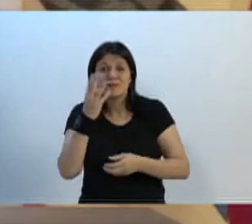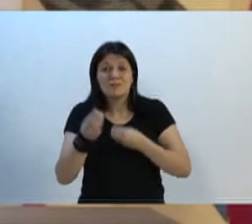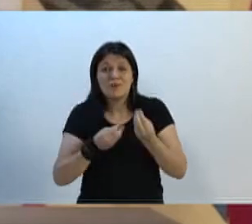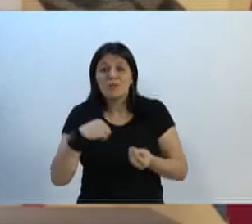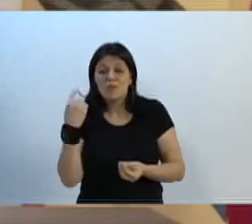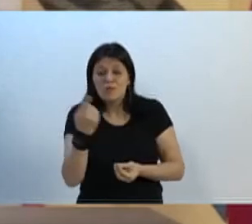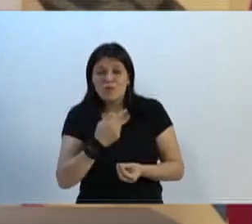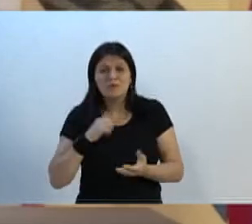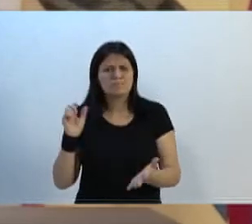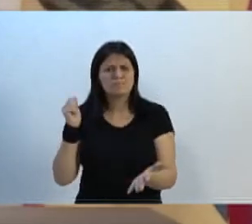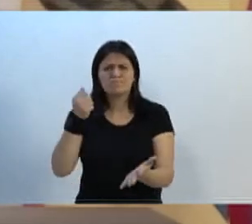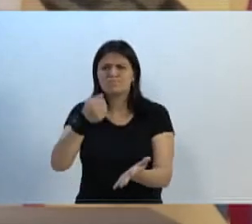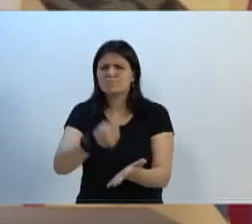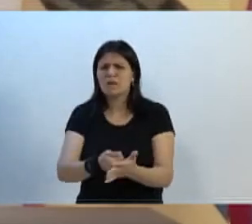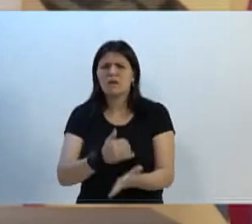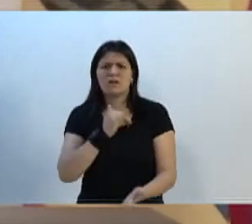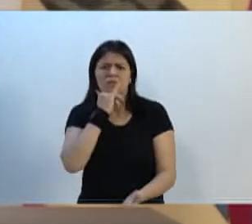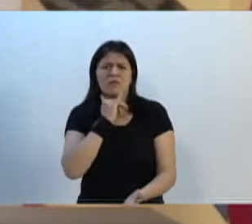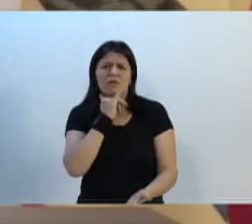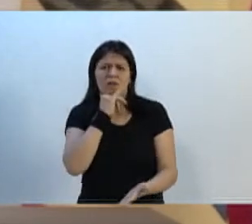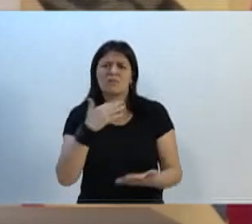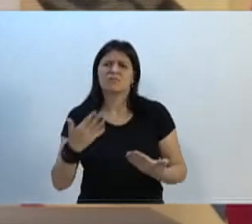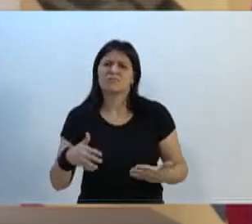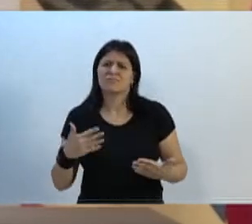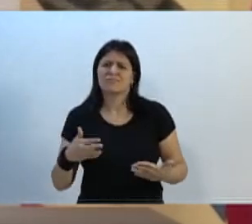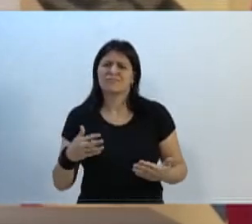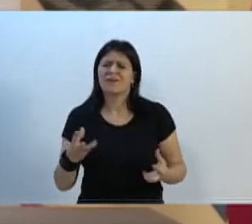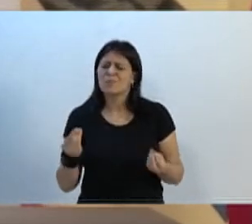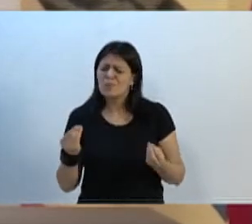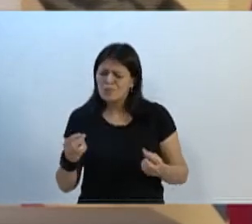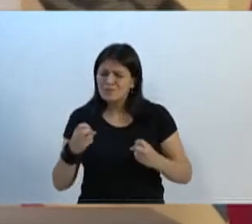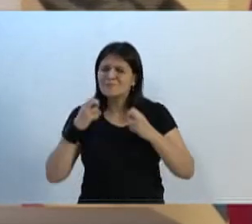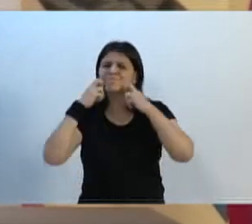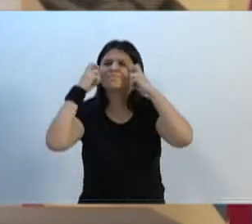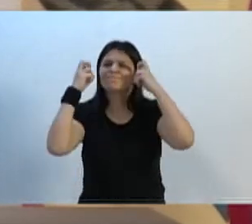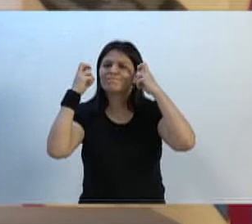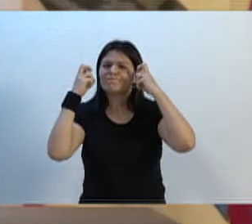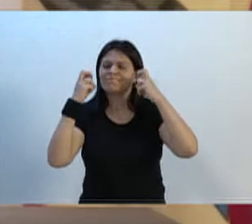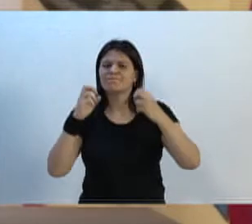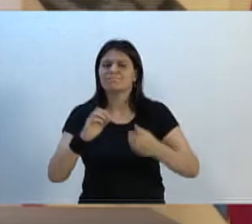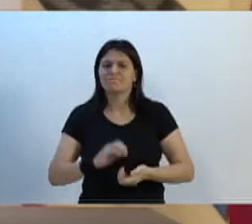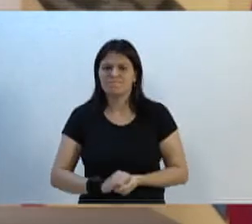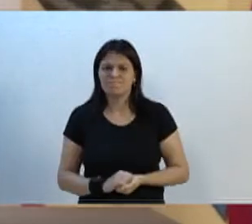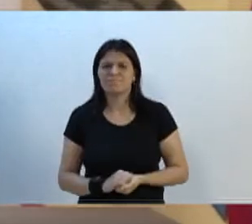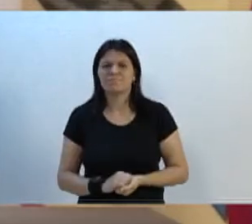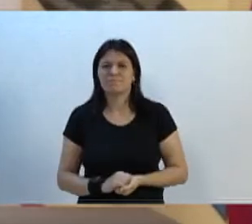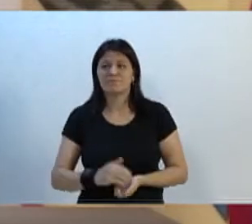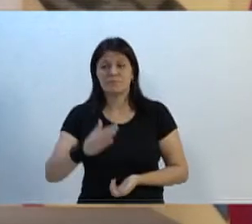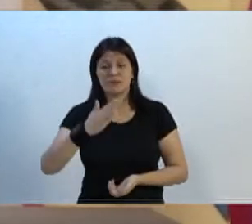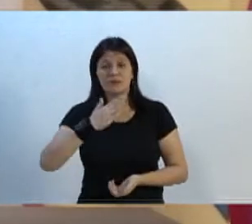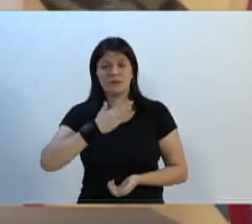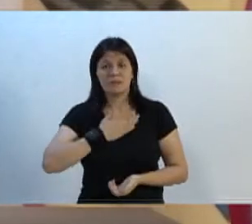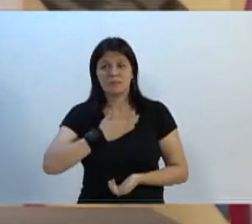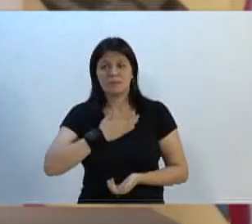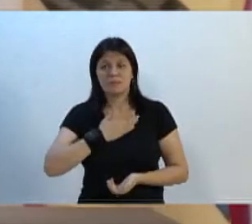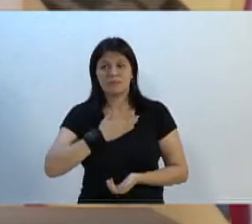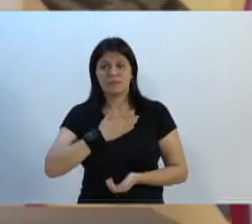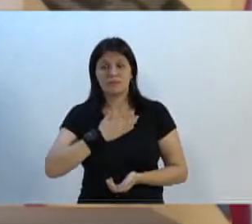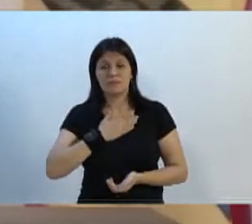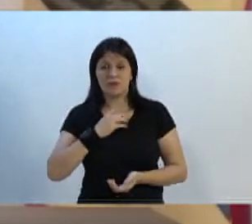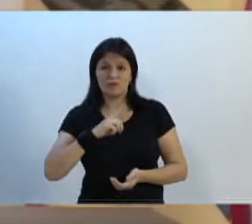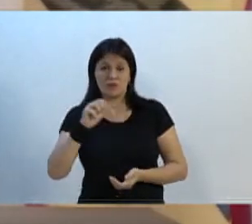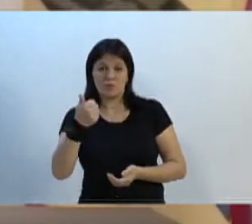uma alta Carga Tributária É vergonhoso vergonhoso a minha questão porque eu tenho 11